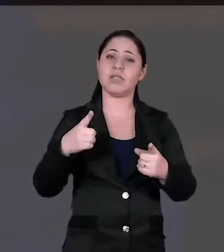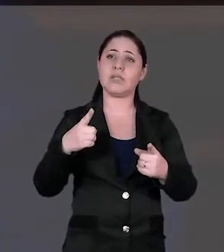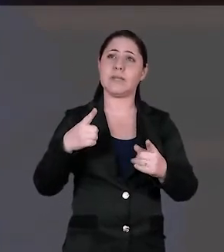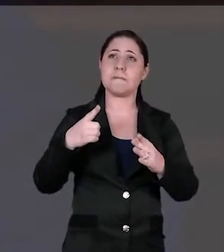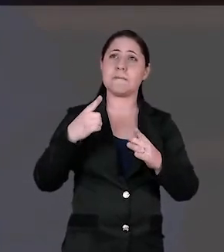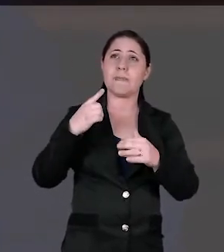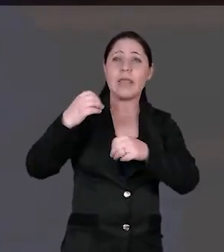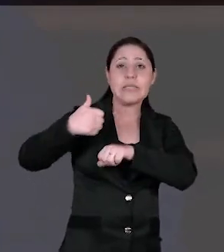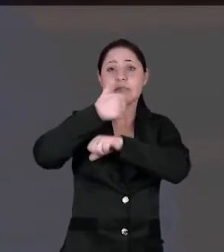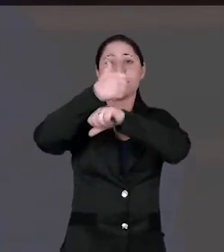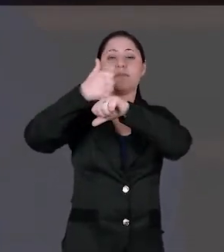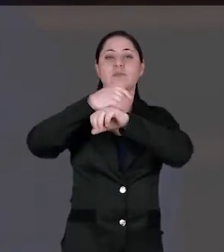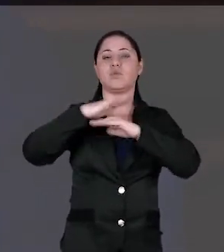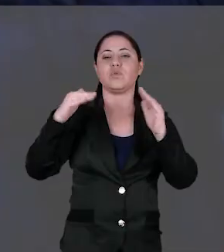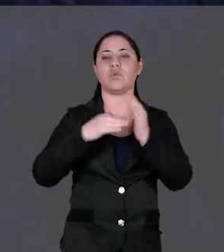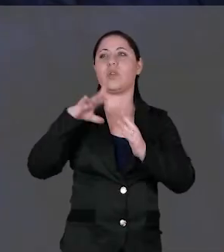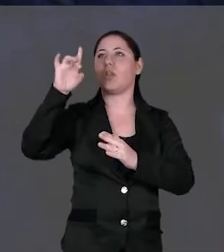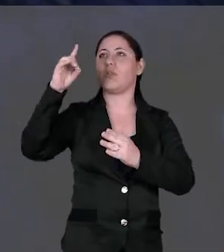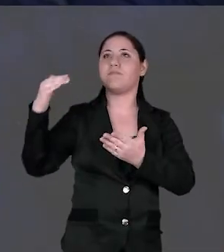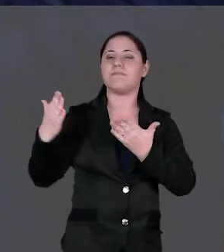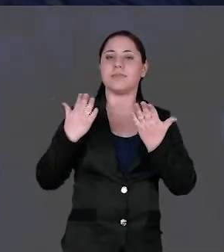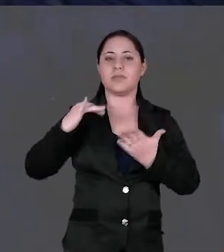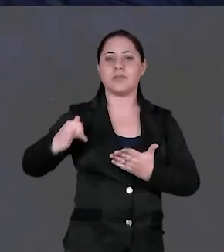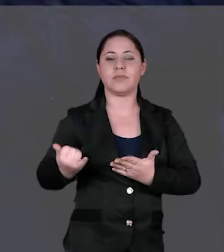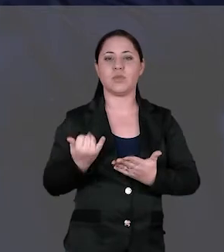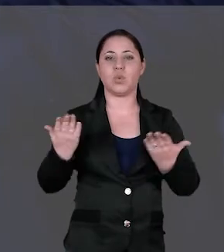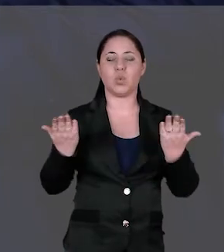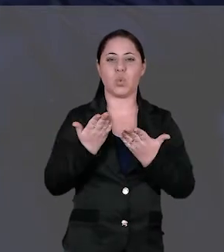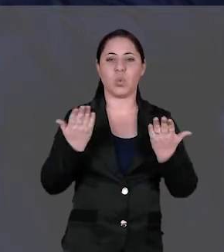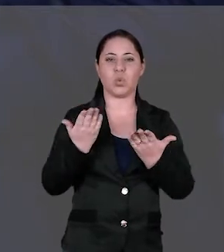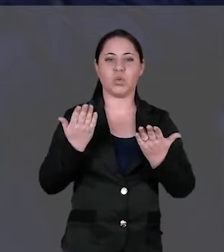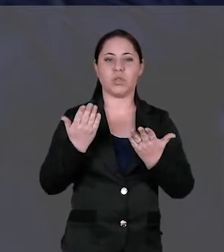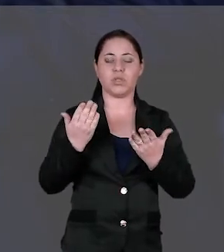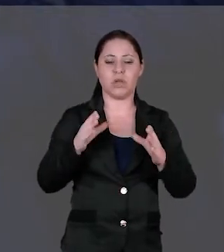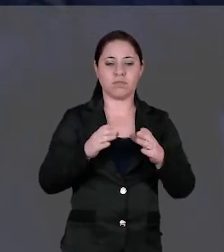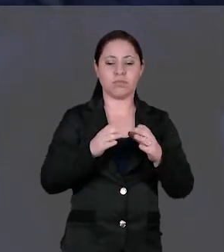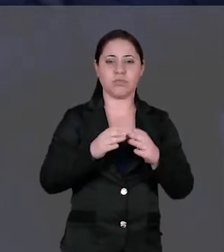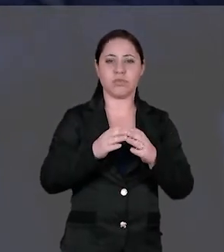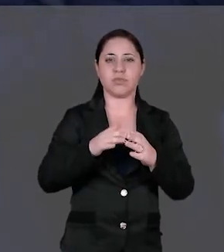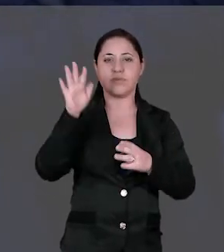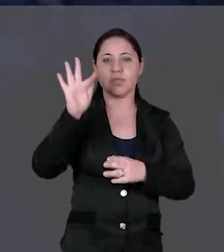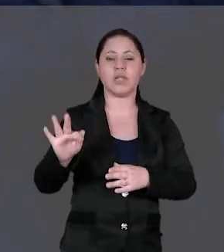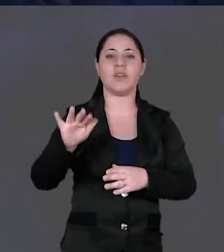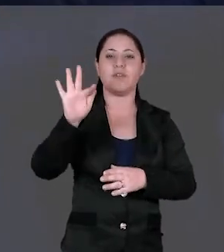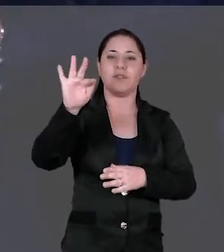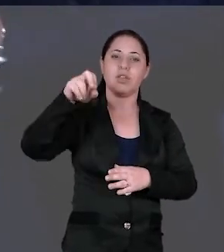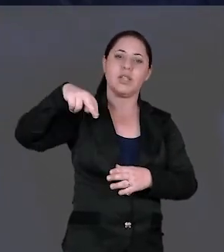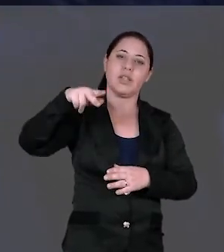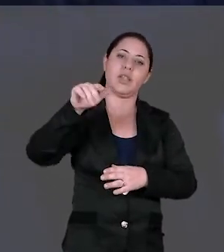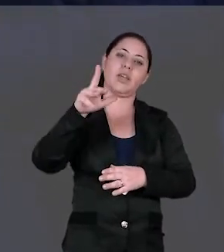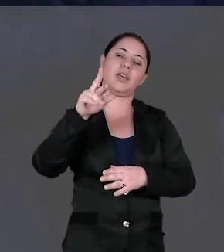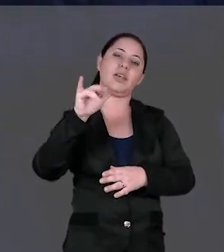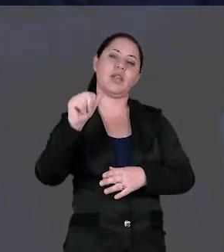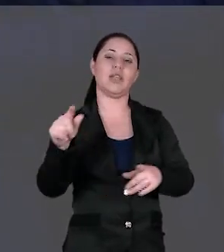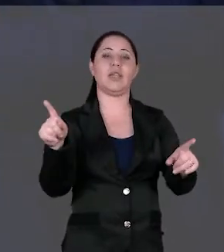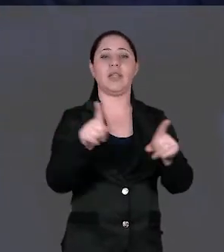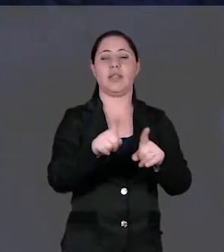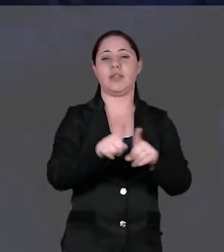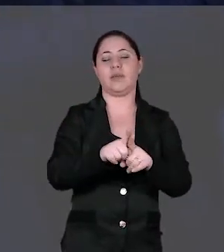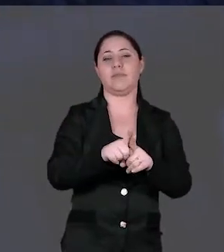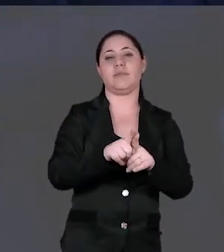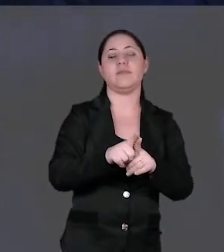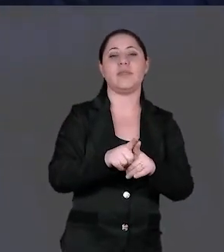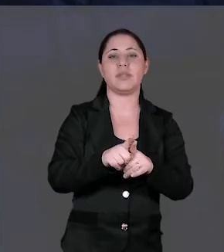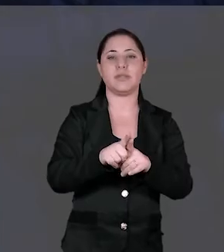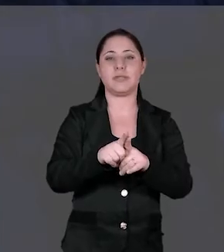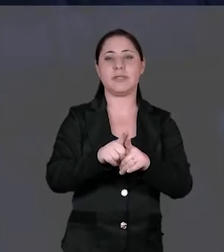da assistência social, a qual eu presido aqui também esta frente, mas, acima de tudo, Deus me deu a oportunidade de poder estar no cenário nacional